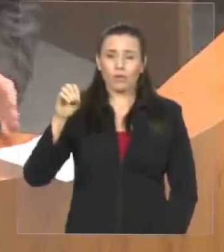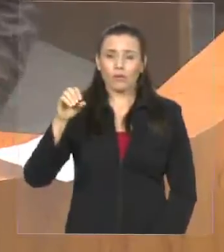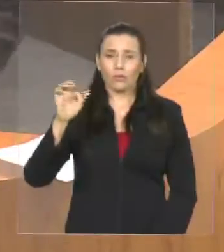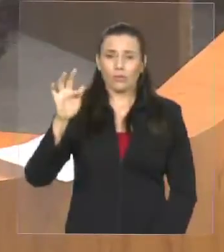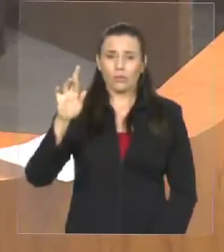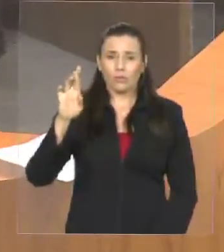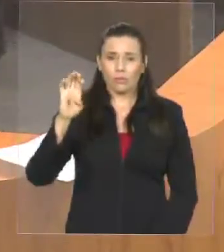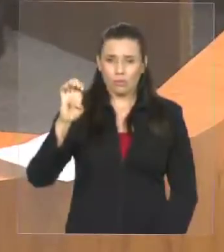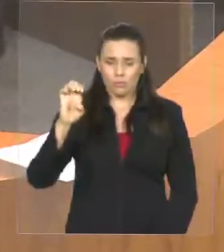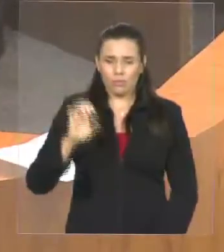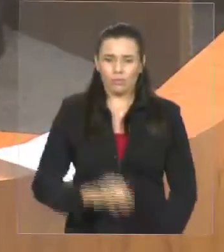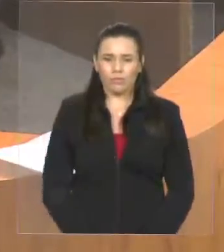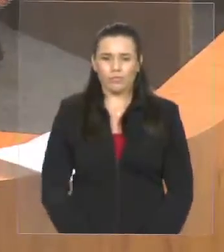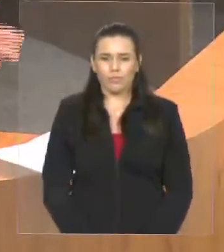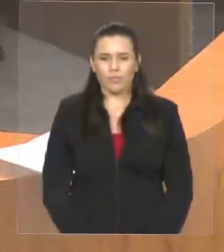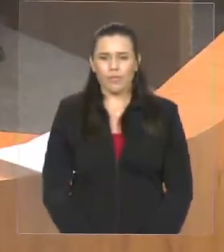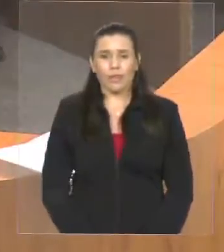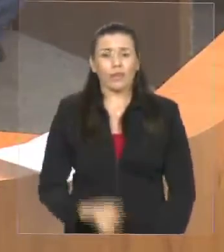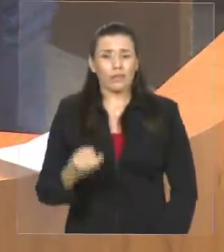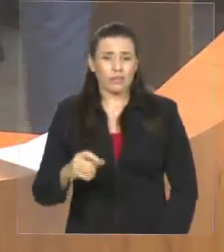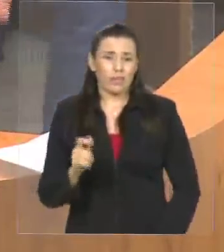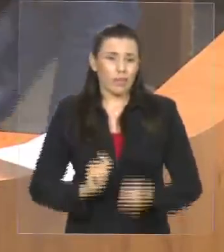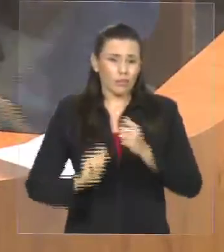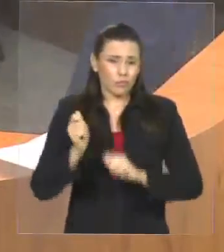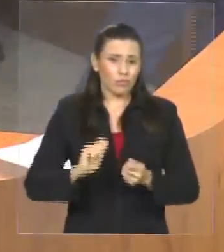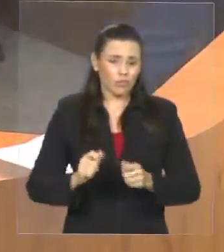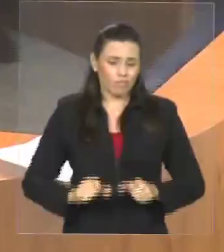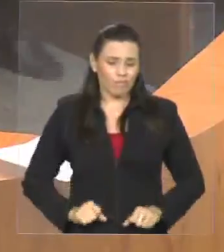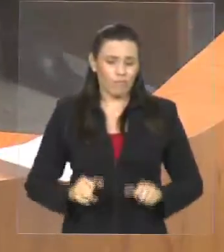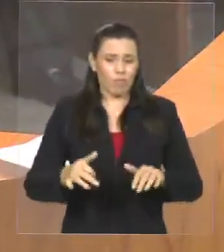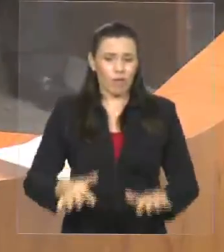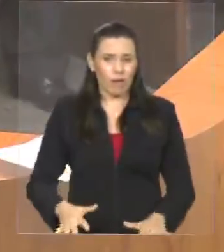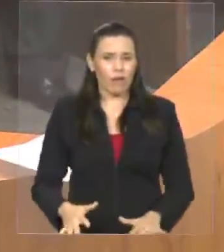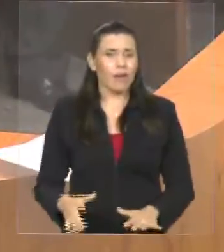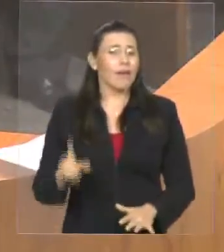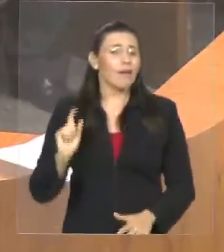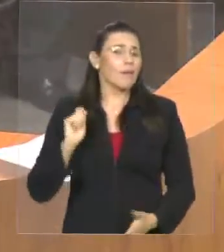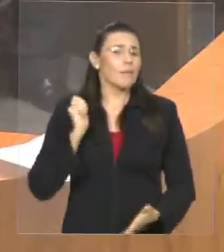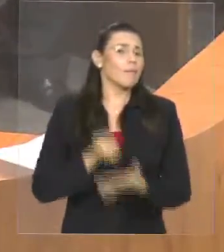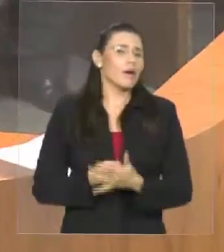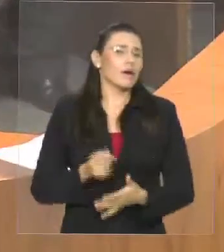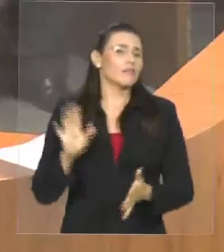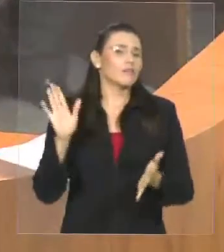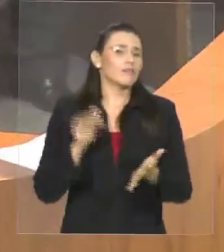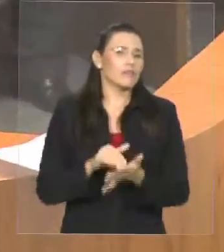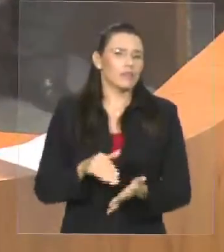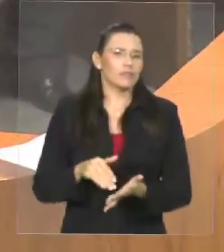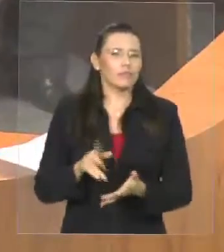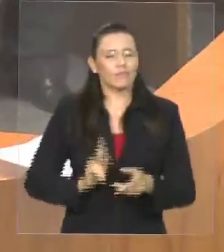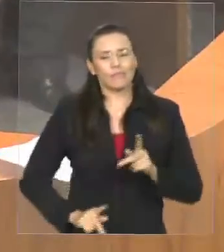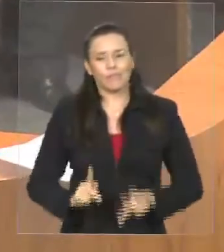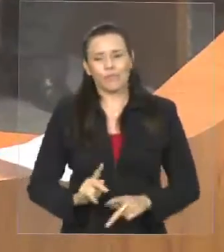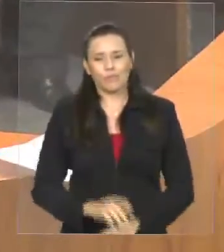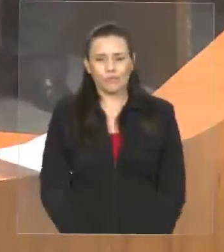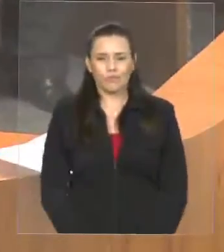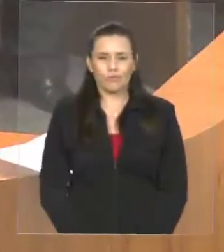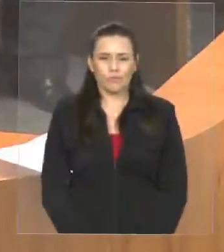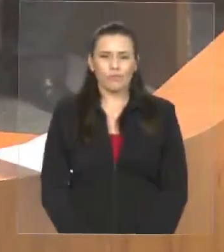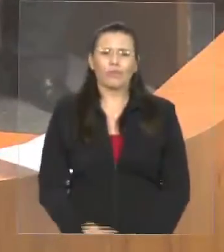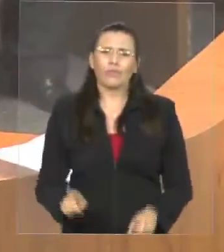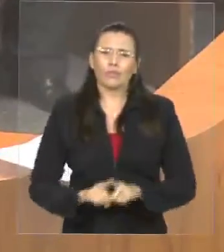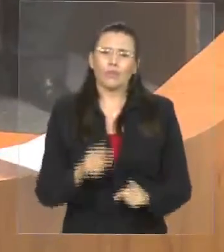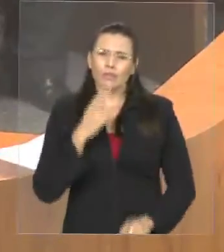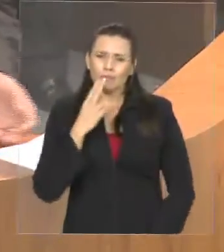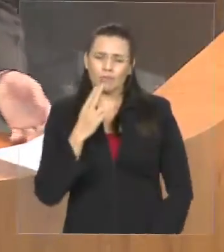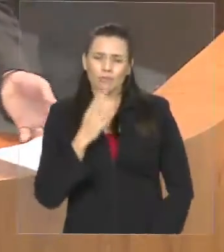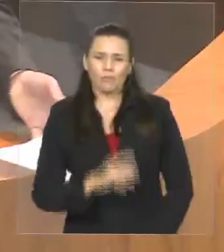único tema que eu acho que poderia ter sido discutido com calma nessa casa é o aumento do imposto para o fumo e seus derivados, que passará